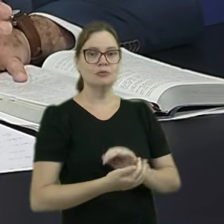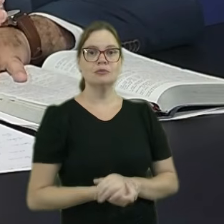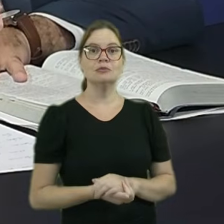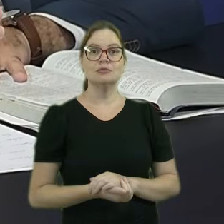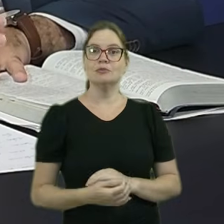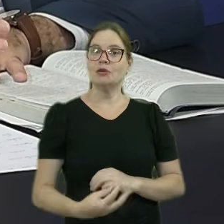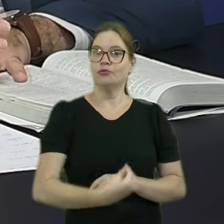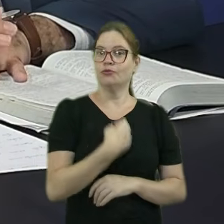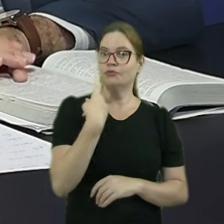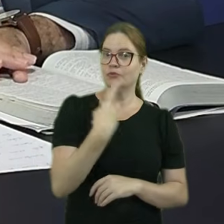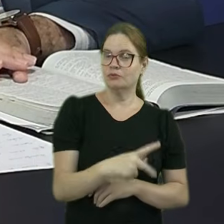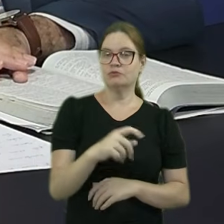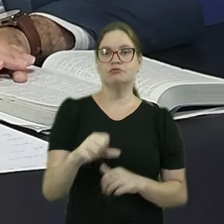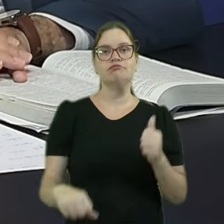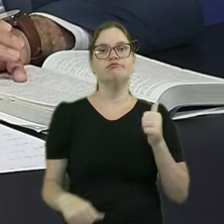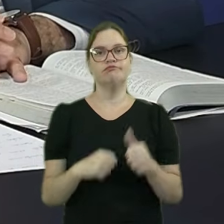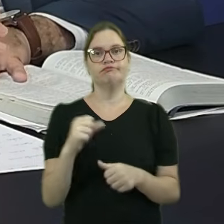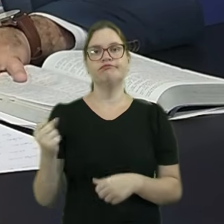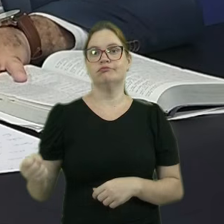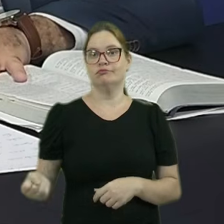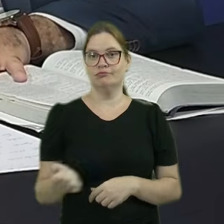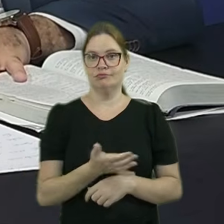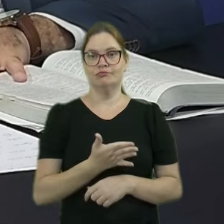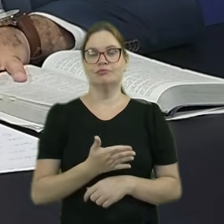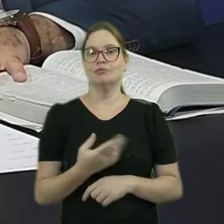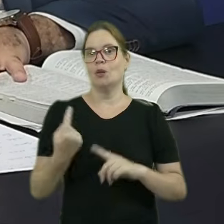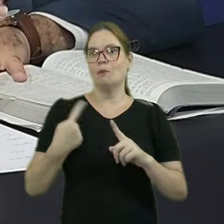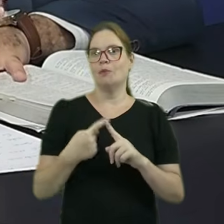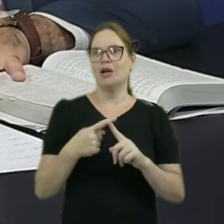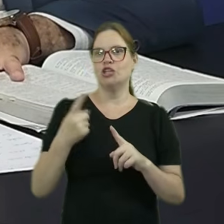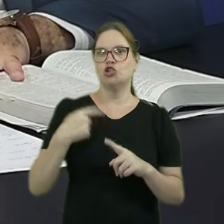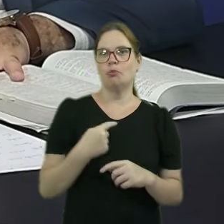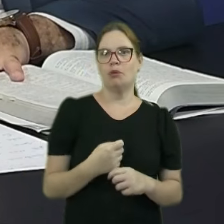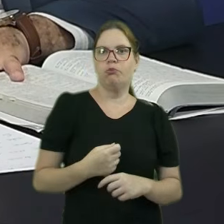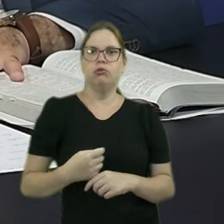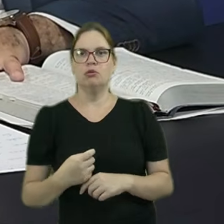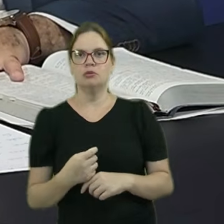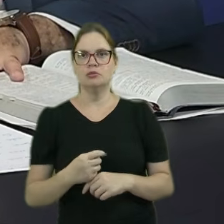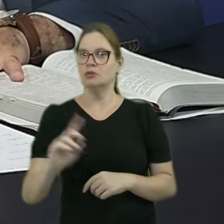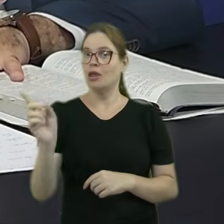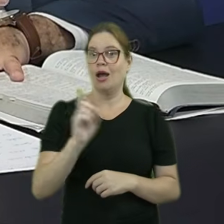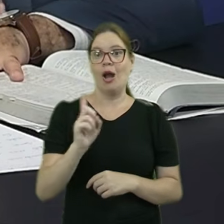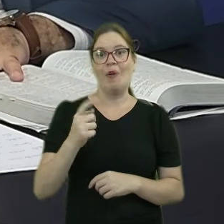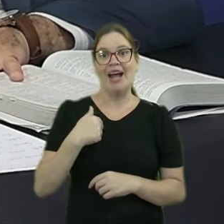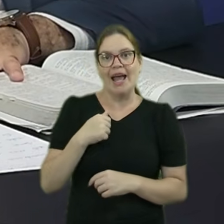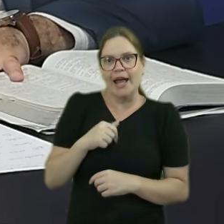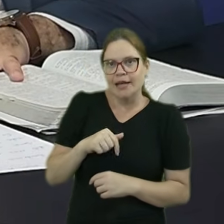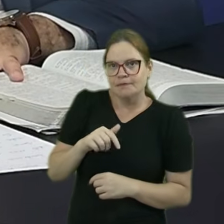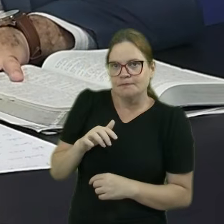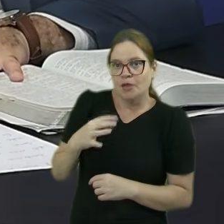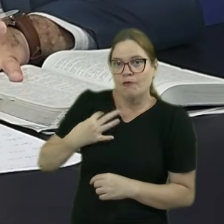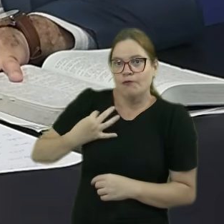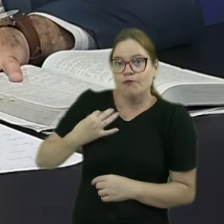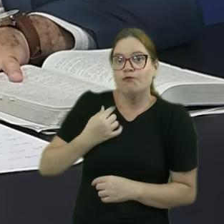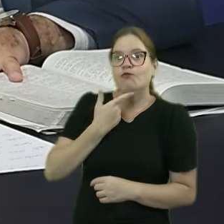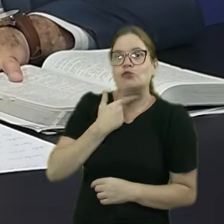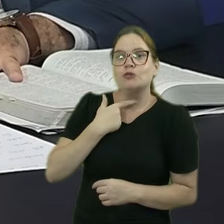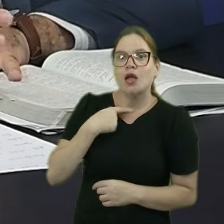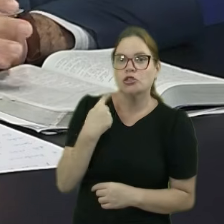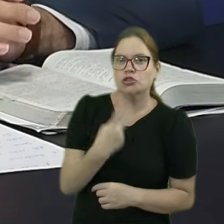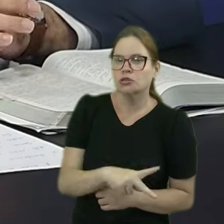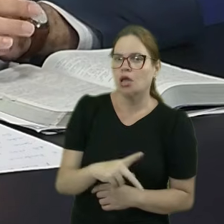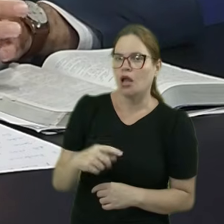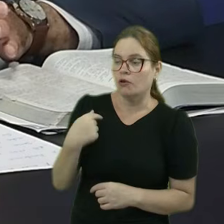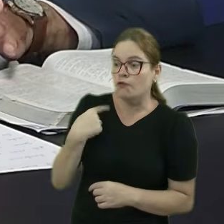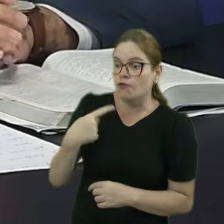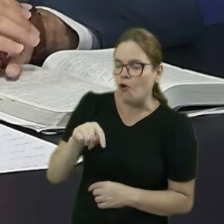dela foi transformada a partir não de um esbarrão, ela tocou voluntariamente, ela